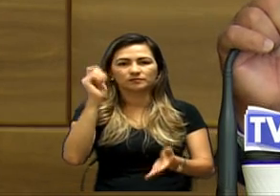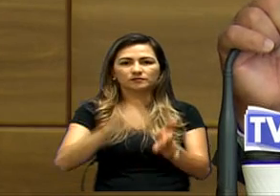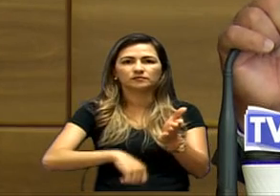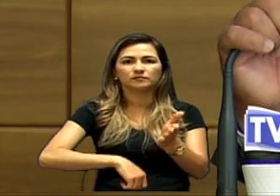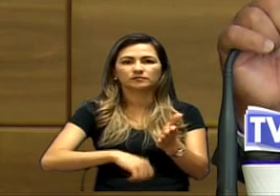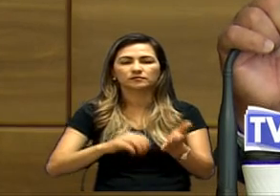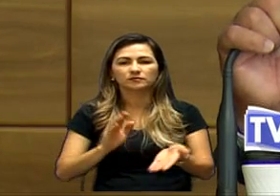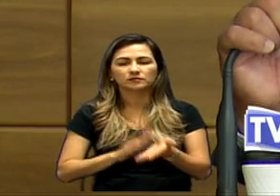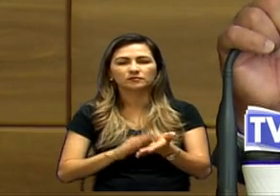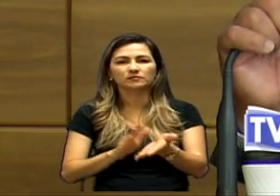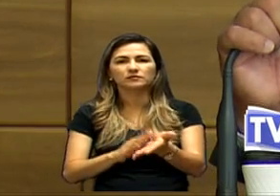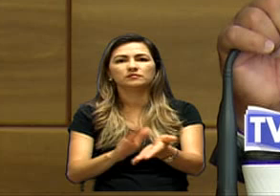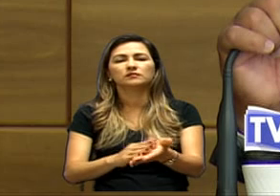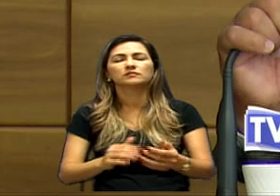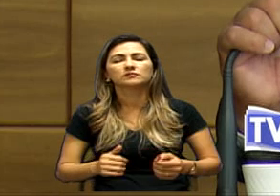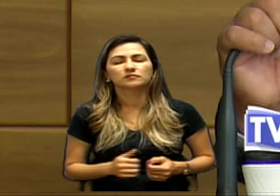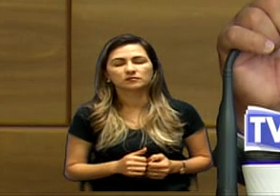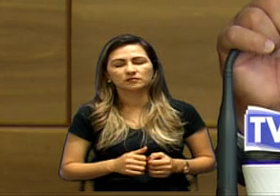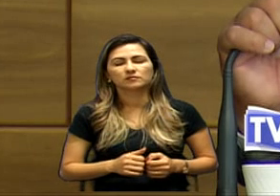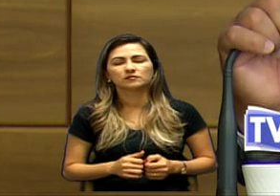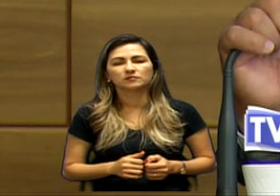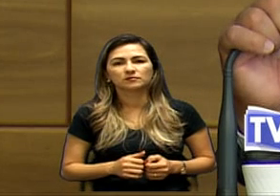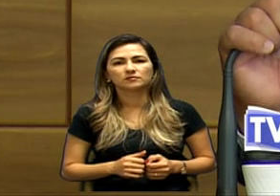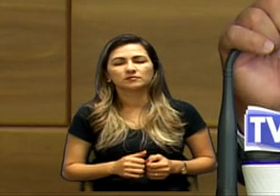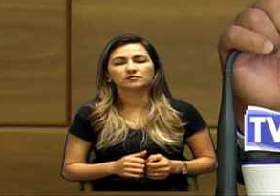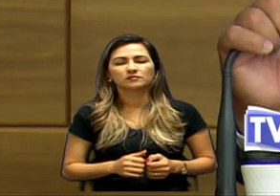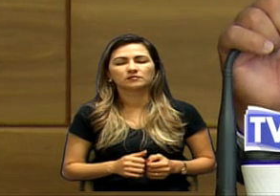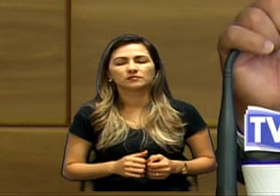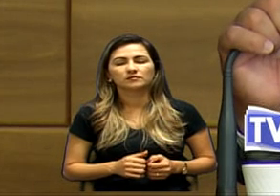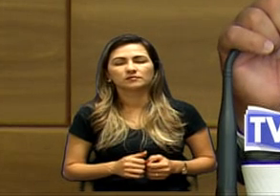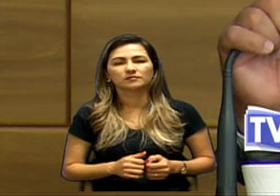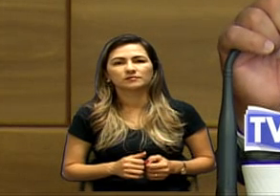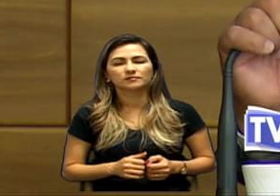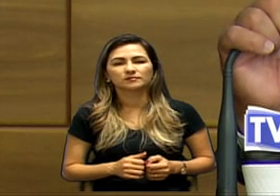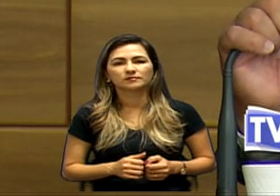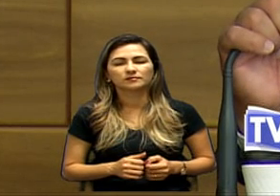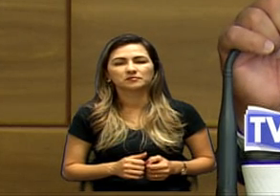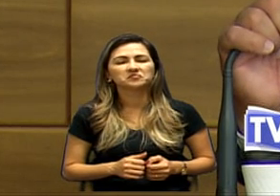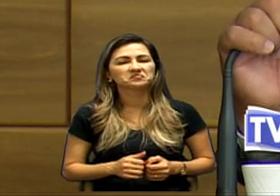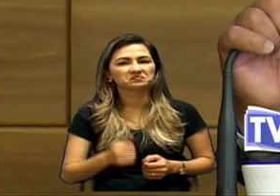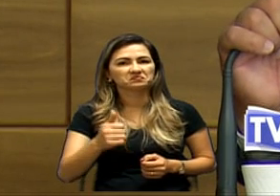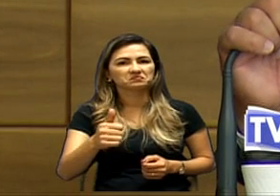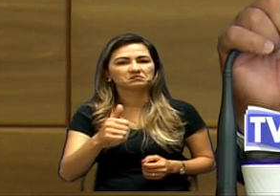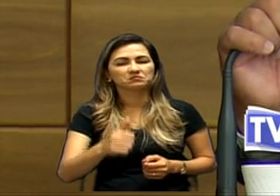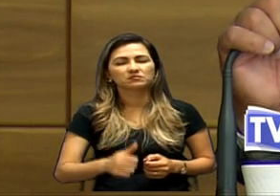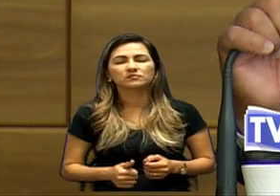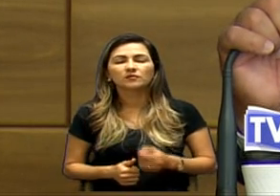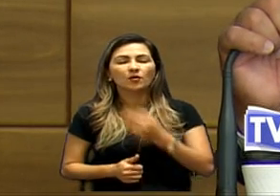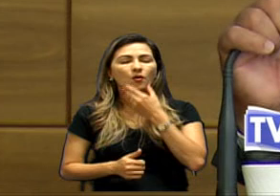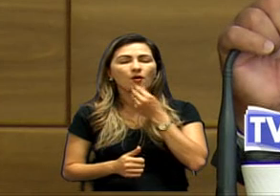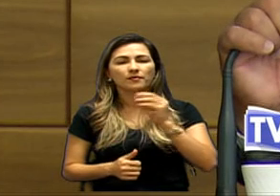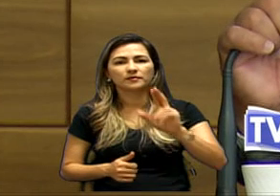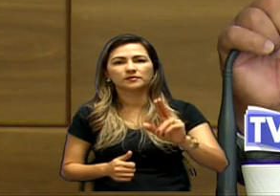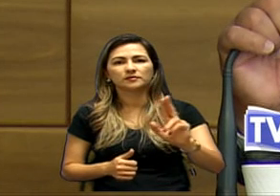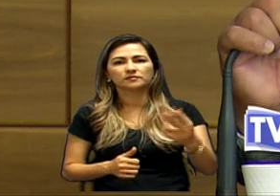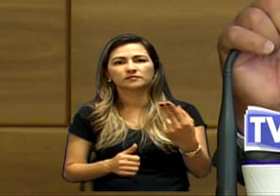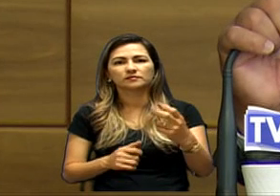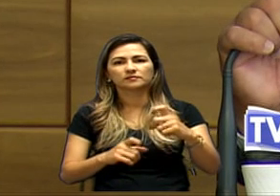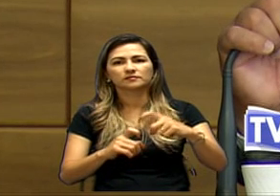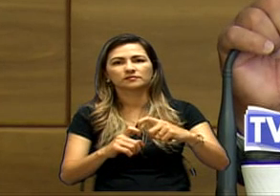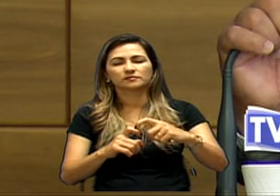Parabéns aí pelo evento e pelos votos, vereador Rodrigo Manga. Votos e congratulações ao doutor Hélio